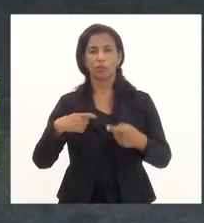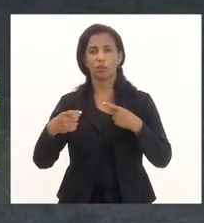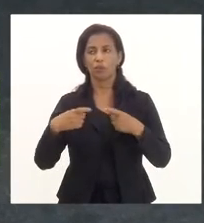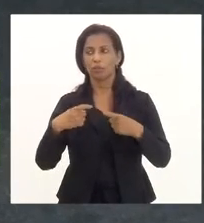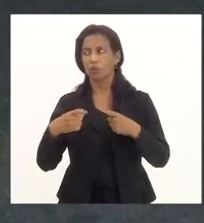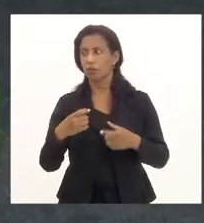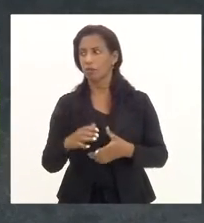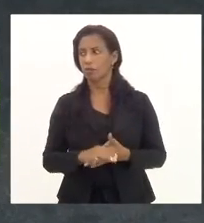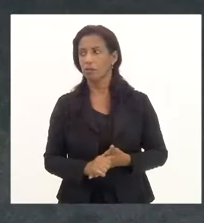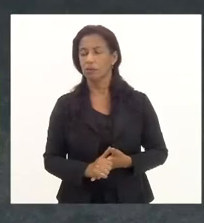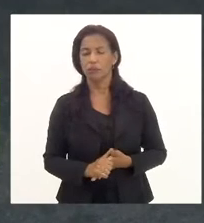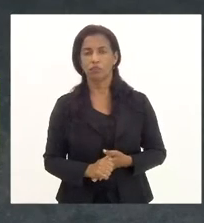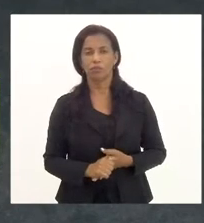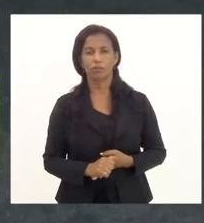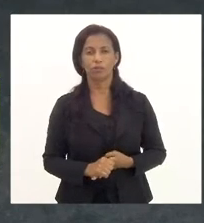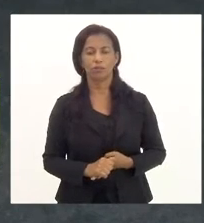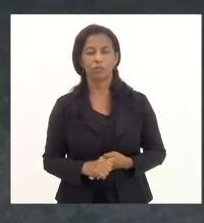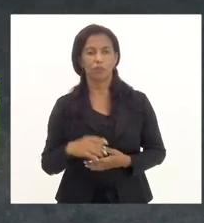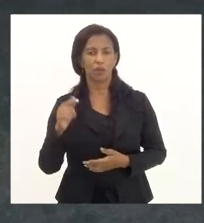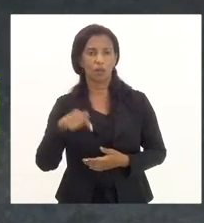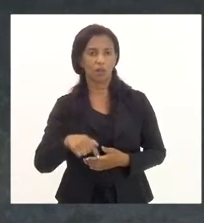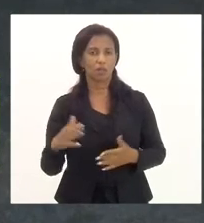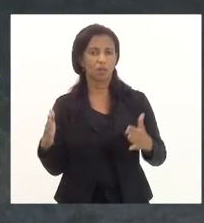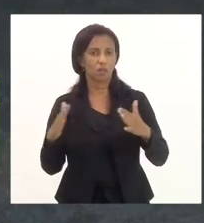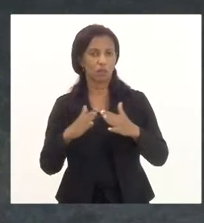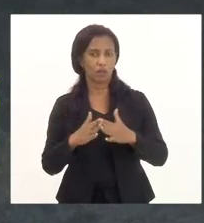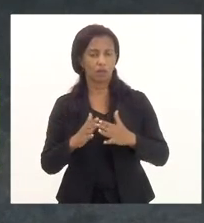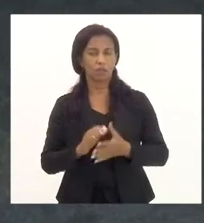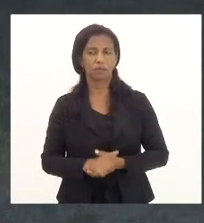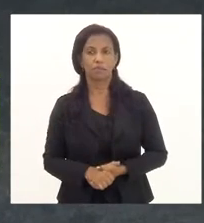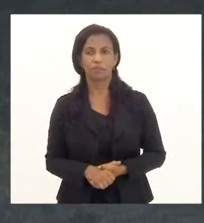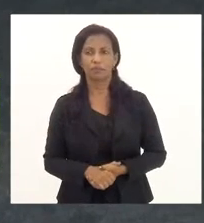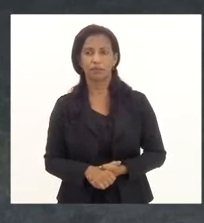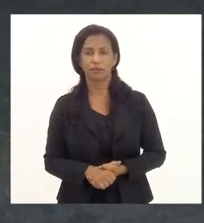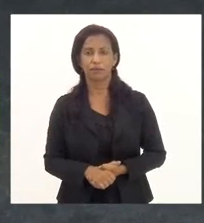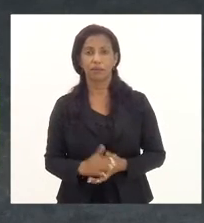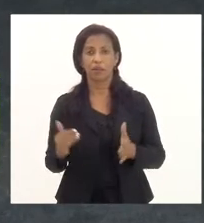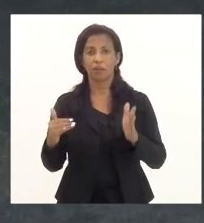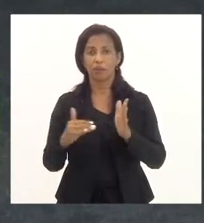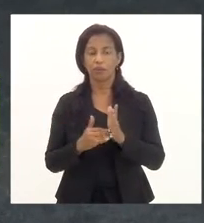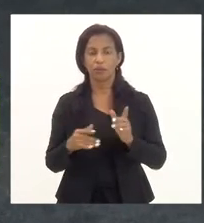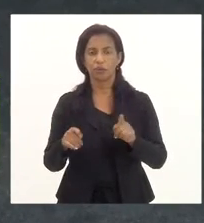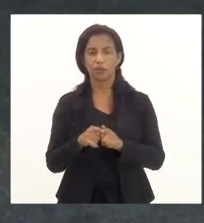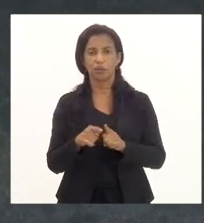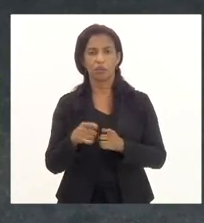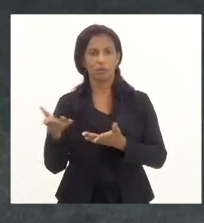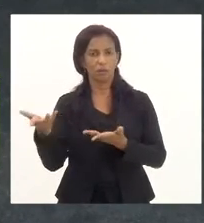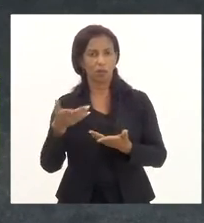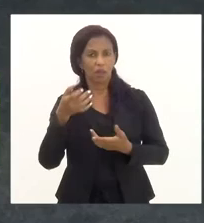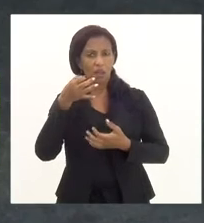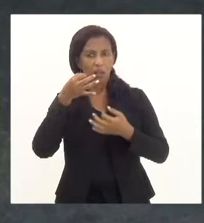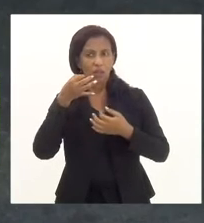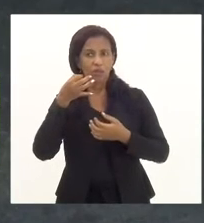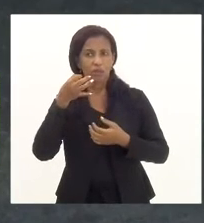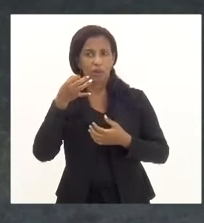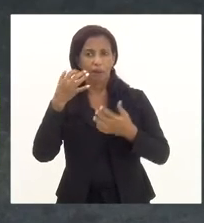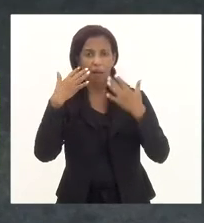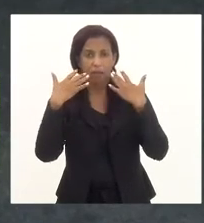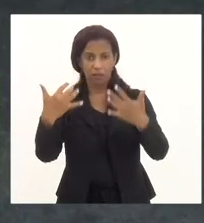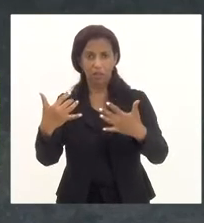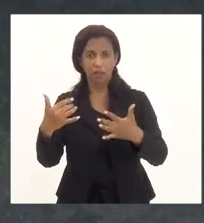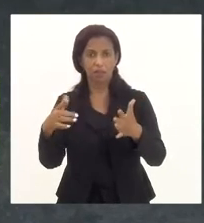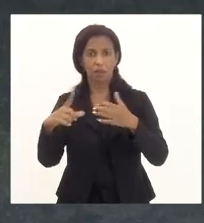isso para que não seja legitimado nessa casa Né e por último eu quero chamar atenção para o artigo